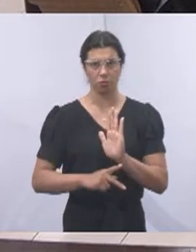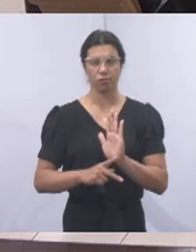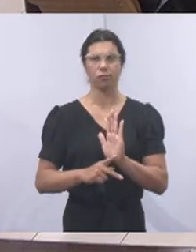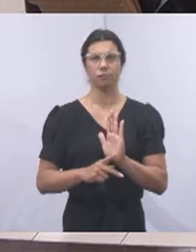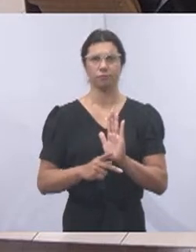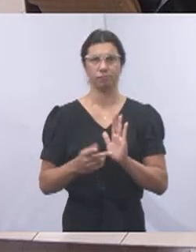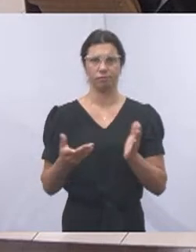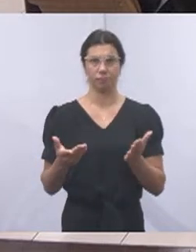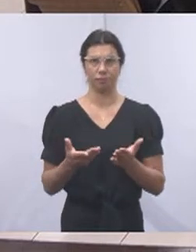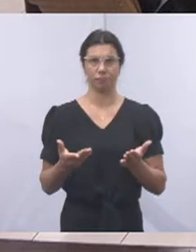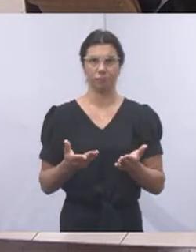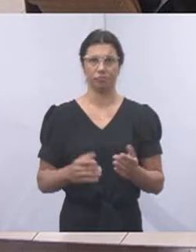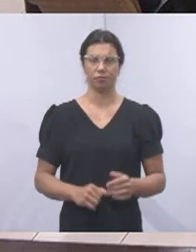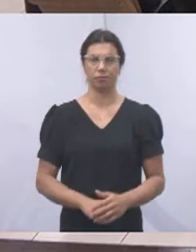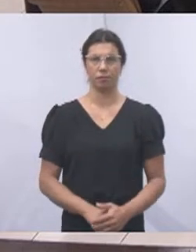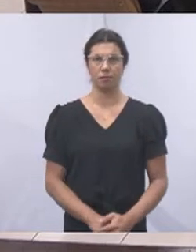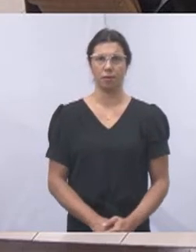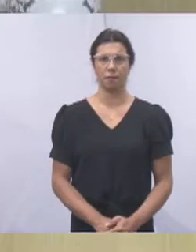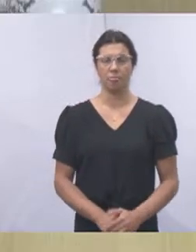do dia.